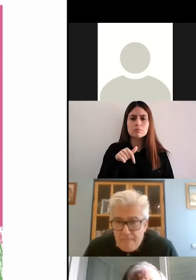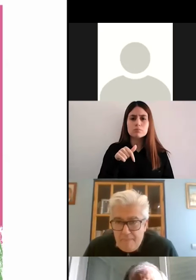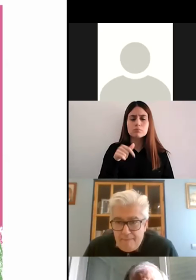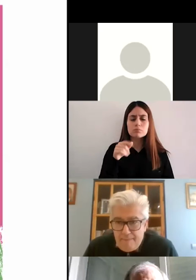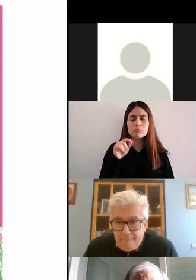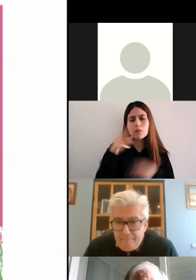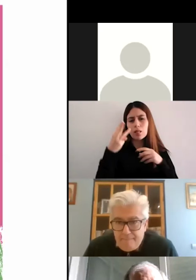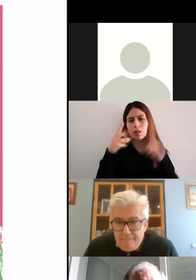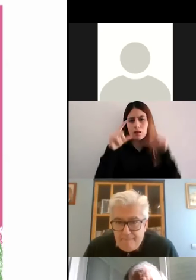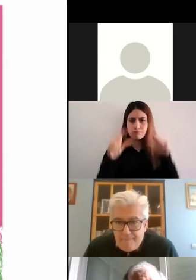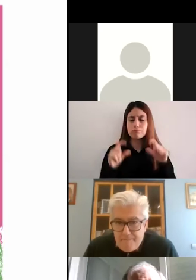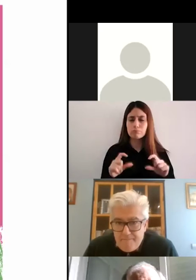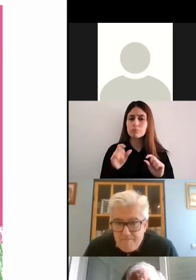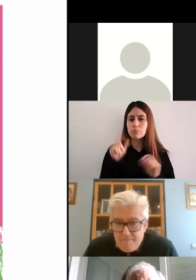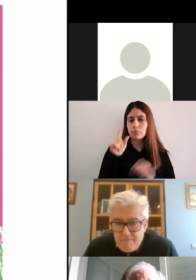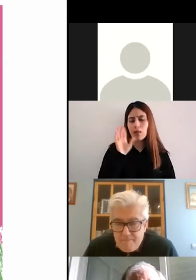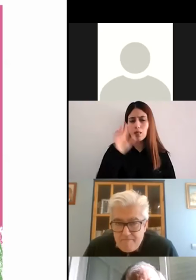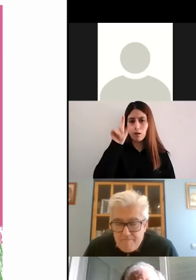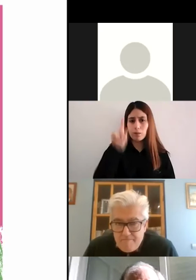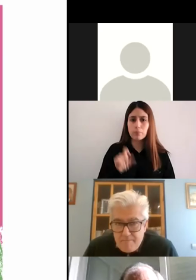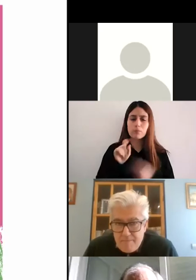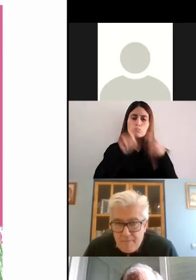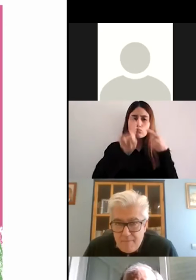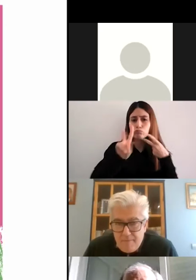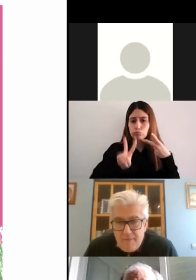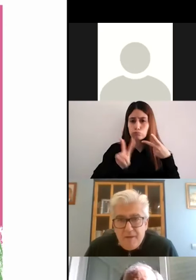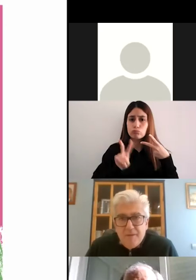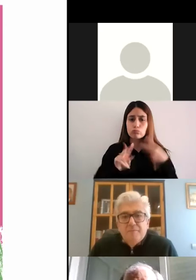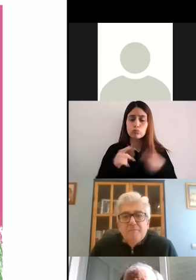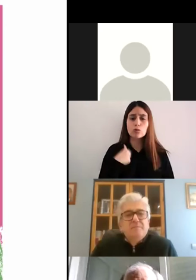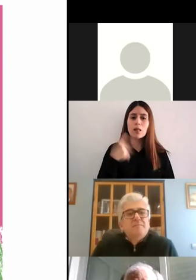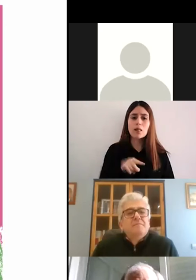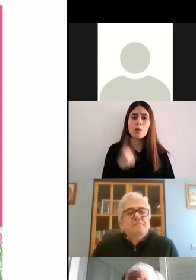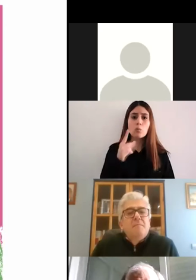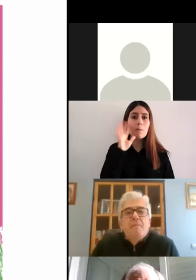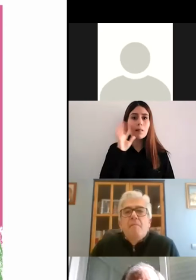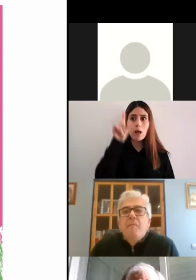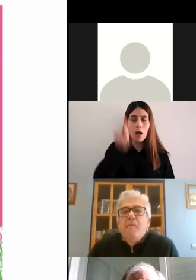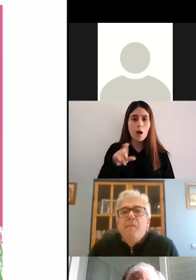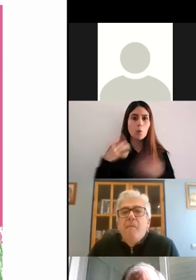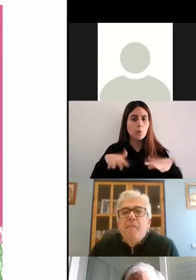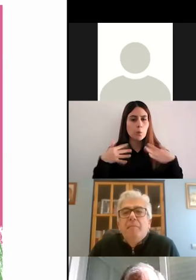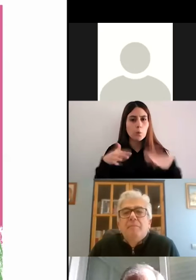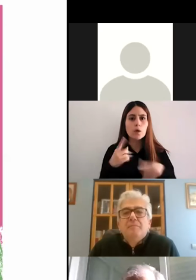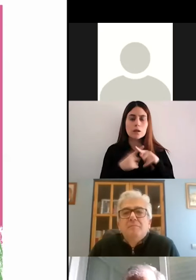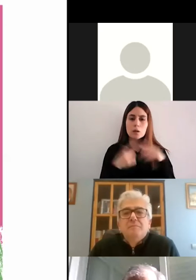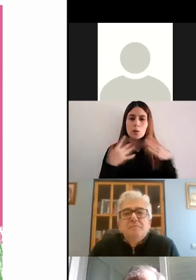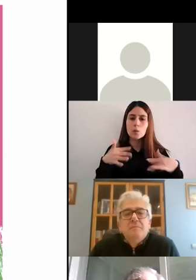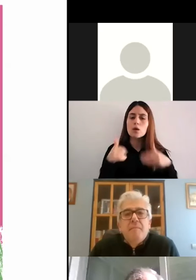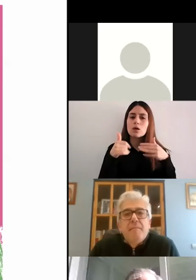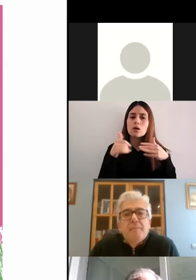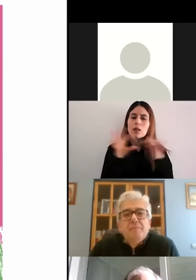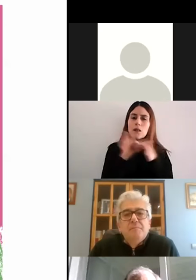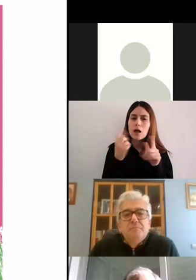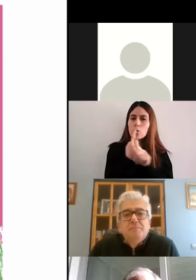blocos, eu diria fundamentalmente no bloco 1 e no bloco 2. Temos uma tarde muito entusiasmante em relação a tudo aquilo que